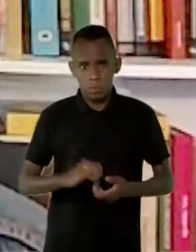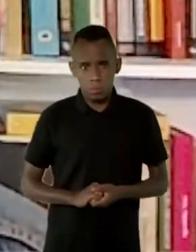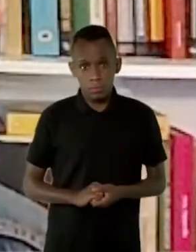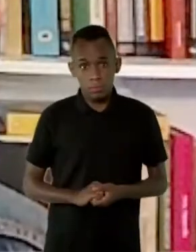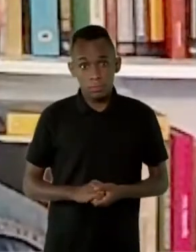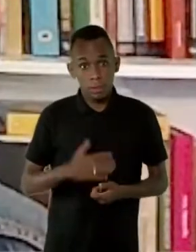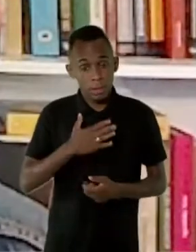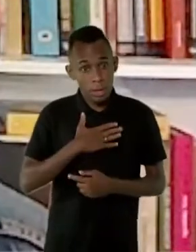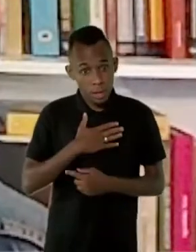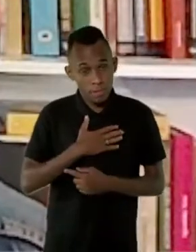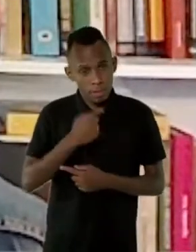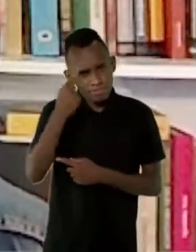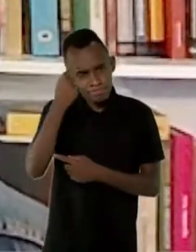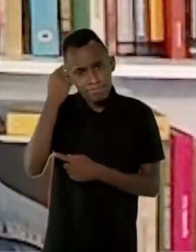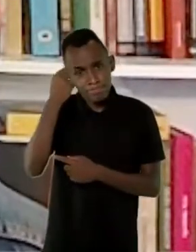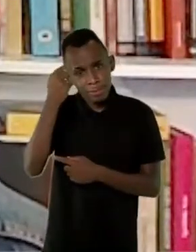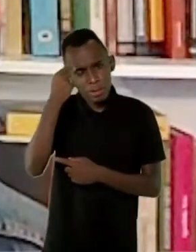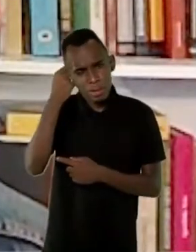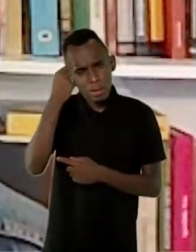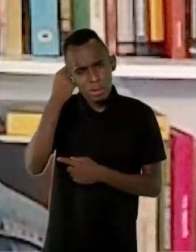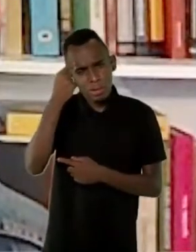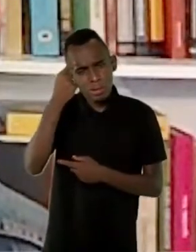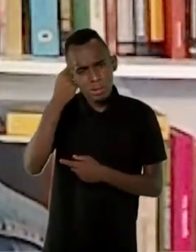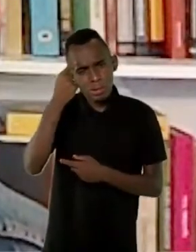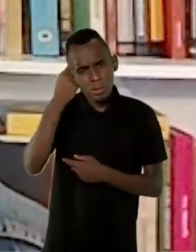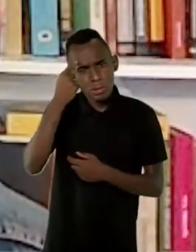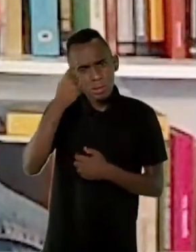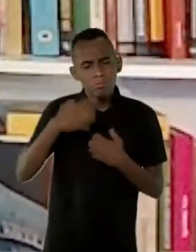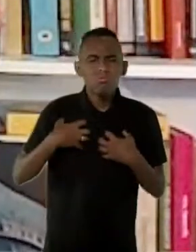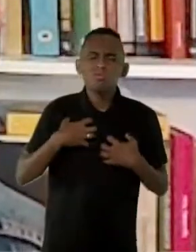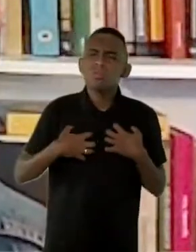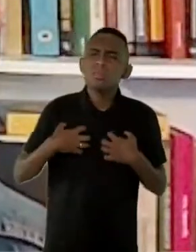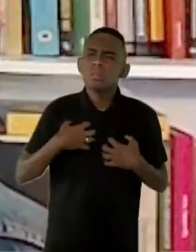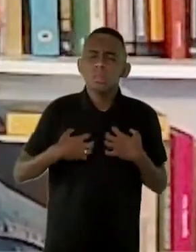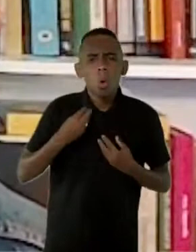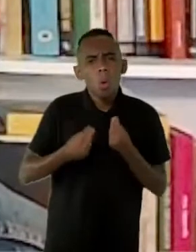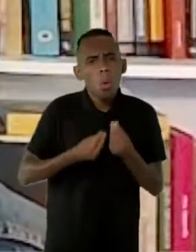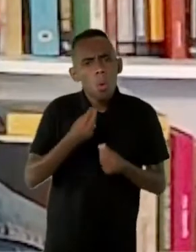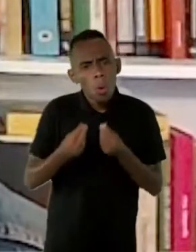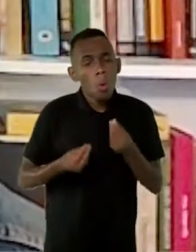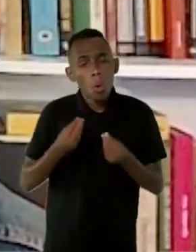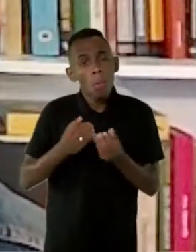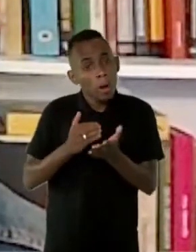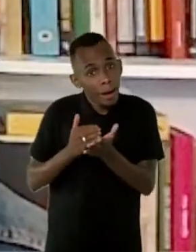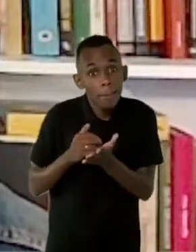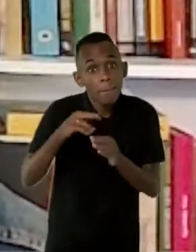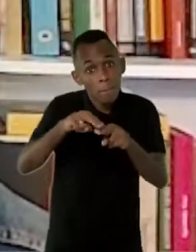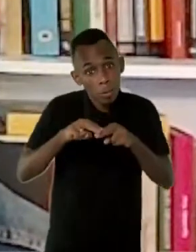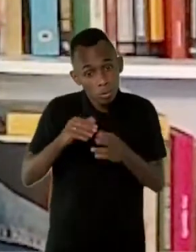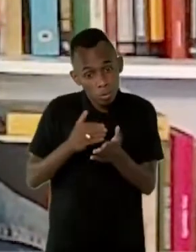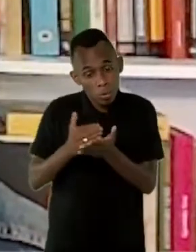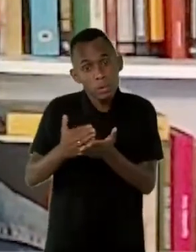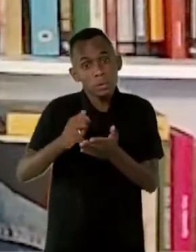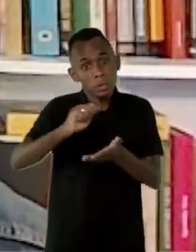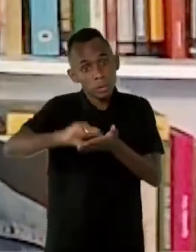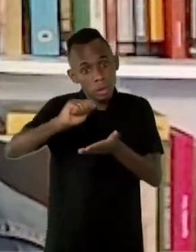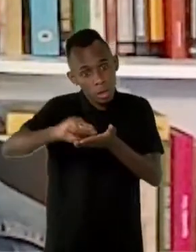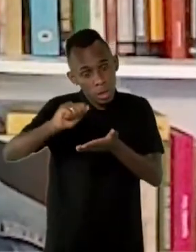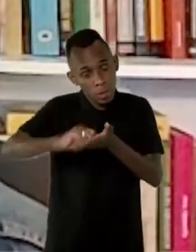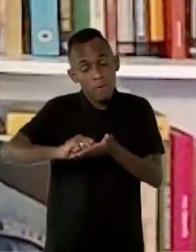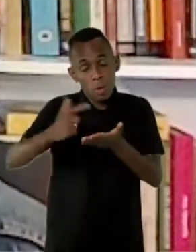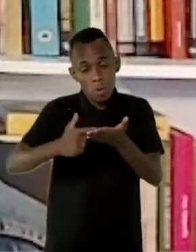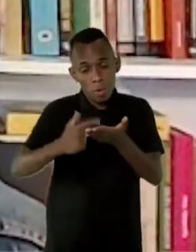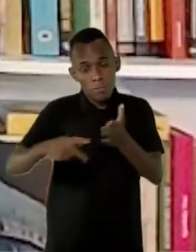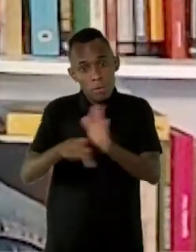a minha ideia foi uma indagação, e essa indagação levou, no caso, a escrever o livro sobre ela, né? E aí